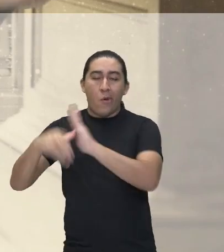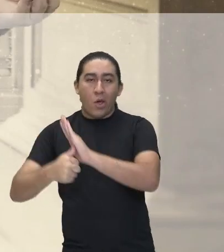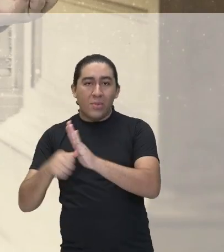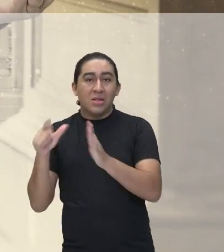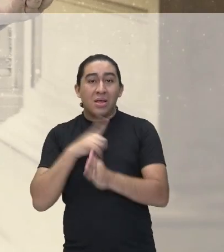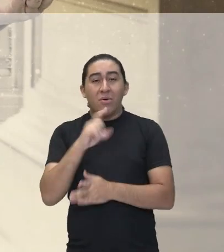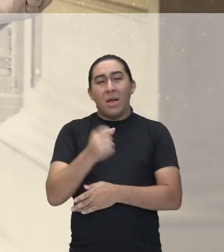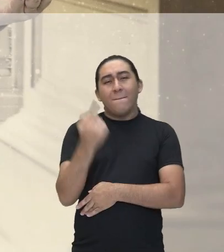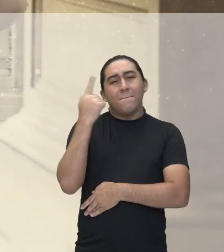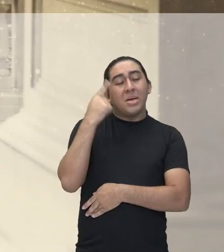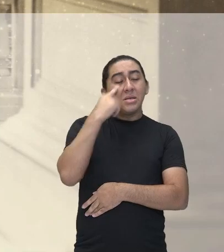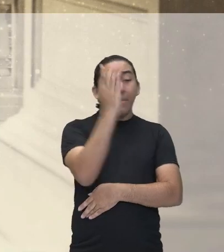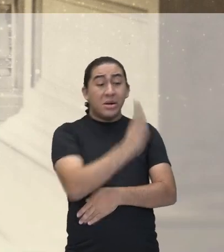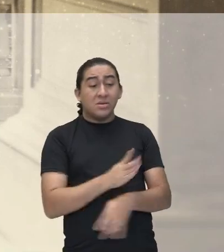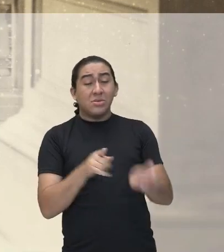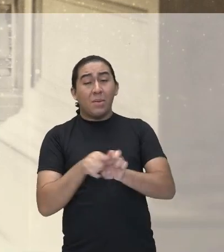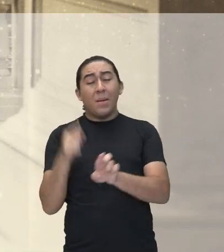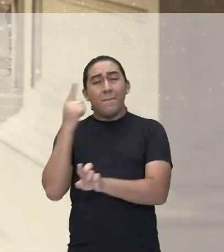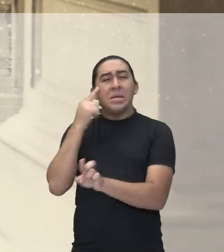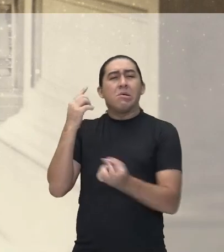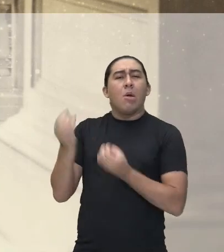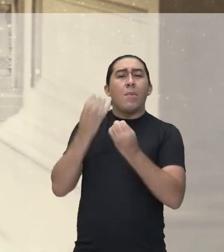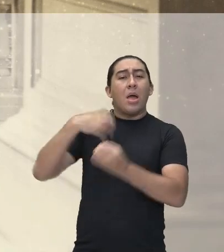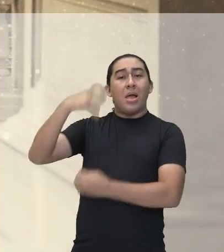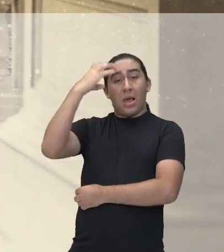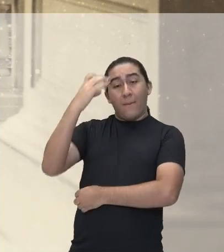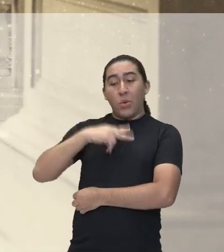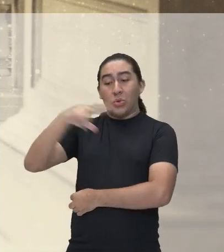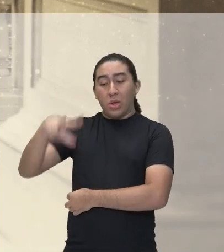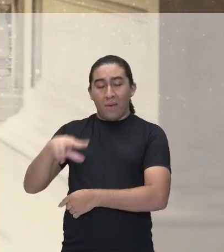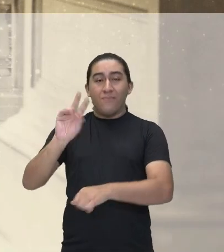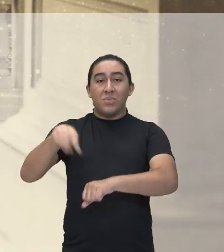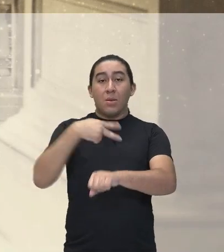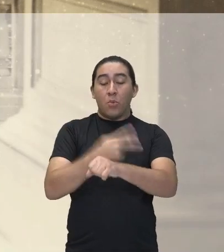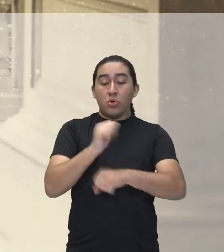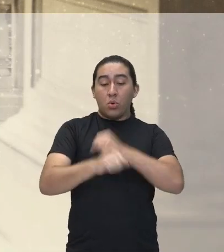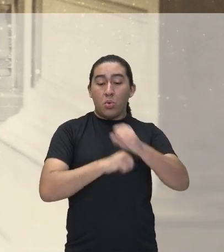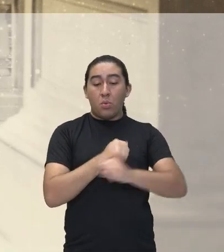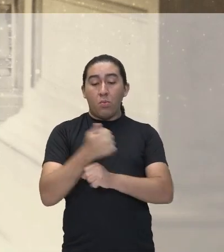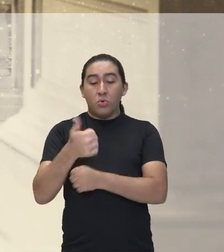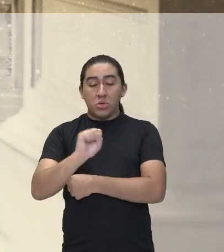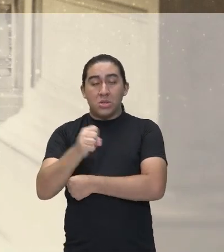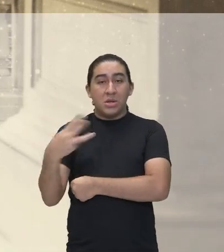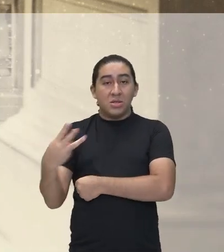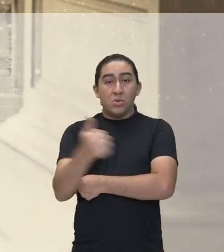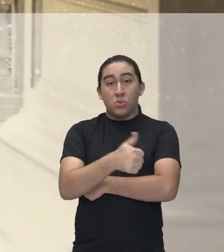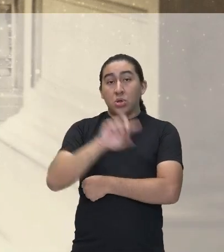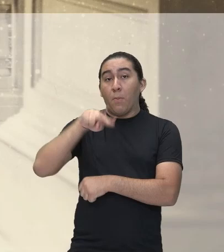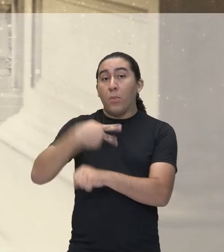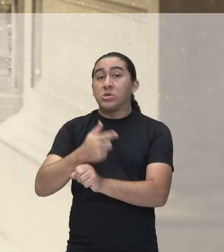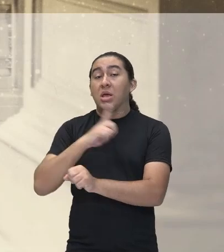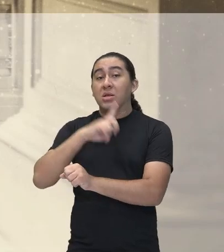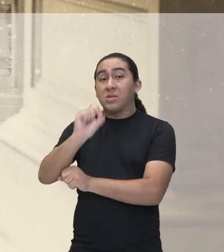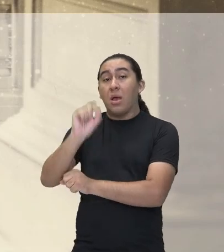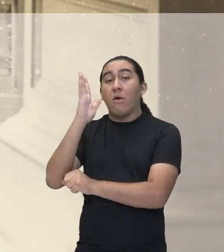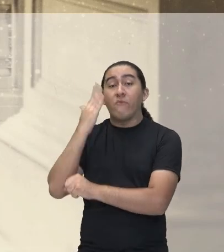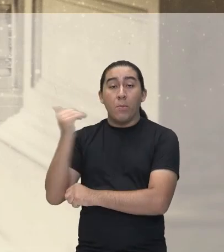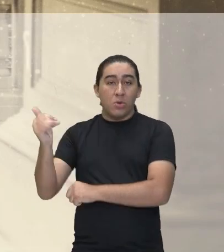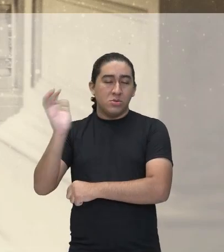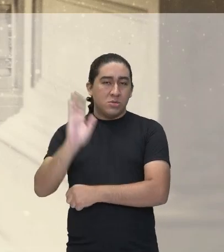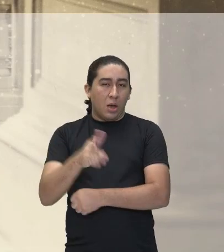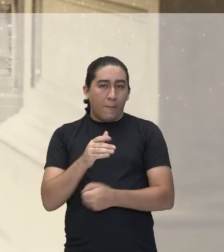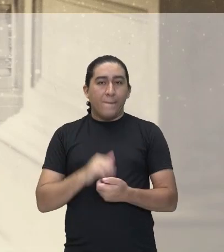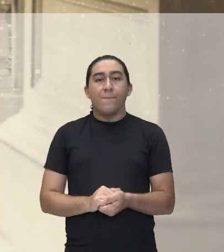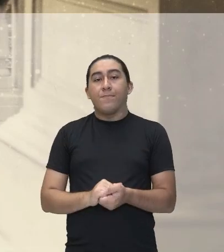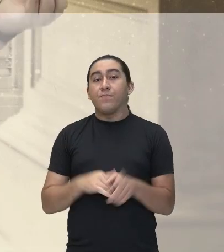tempo, pensando também nessa sucessão lá de Portugal. A partir de 1831, depois que ele ganha grande popularidade,